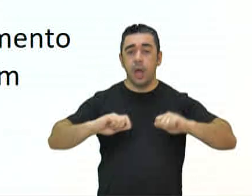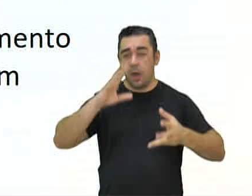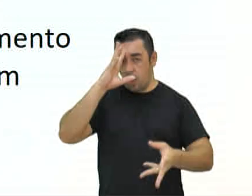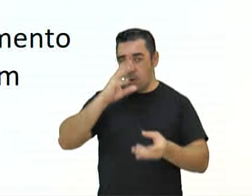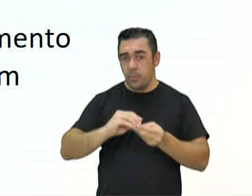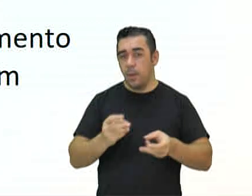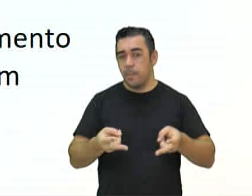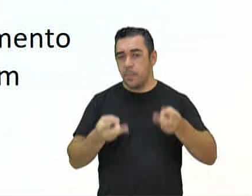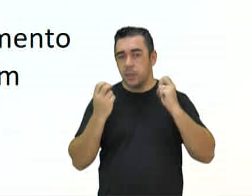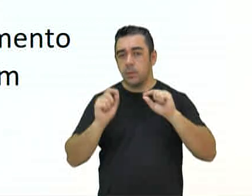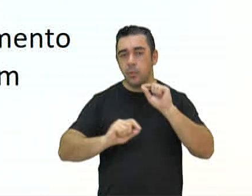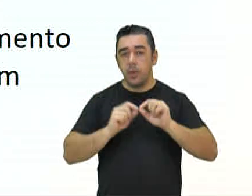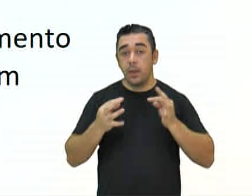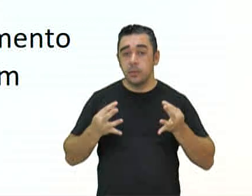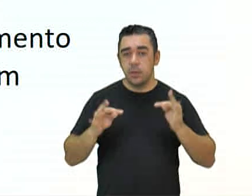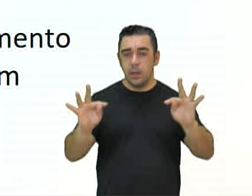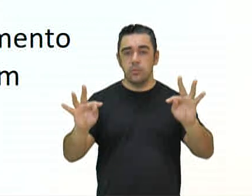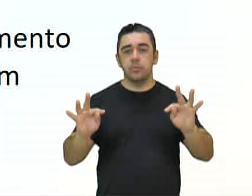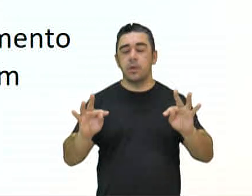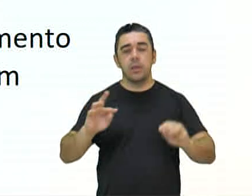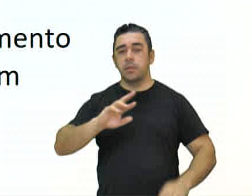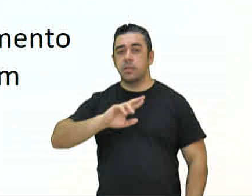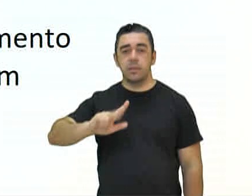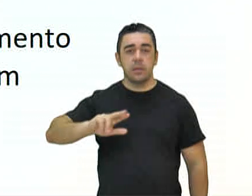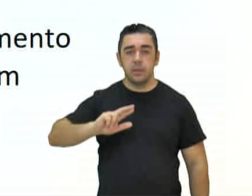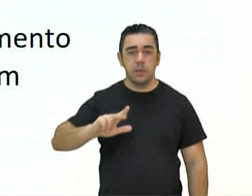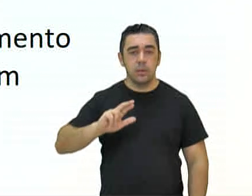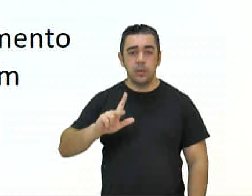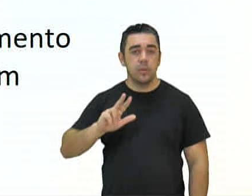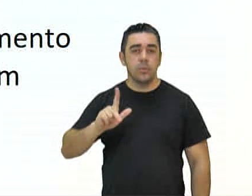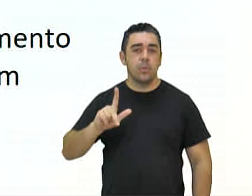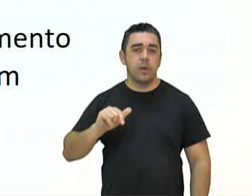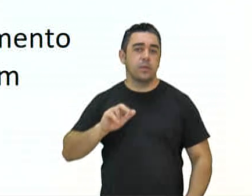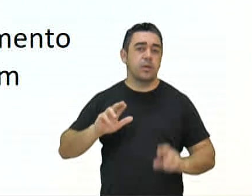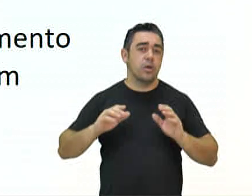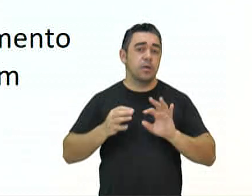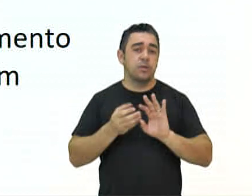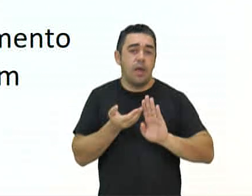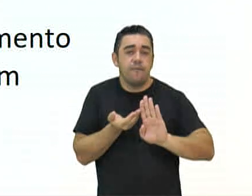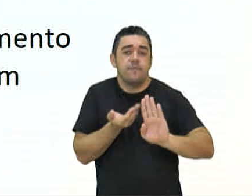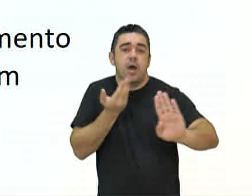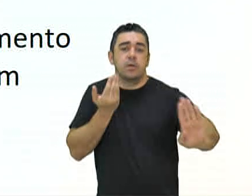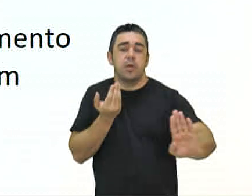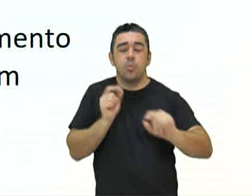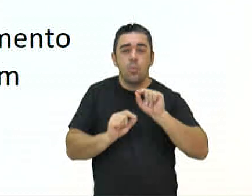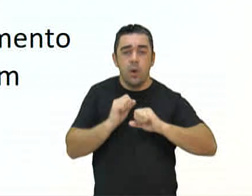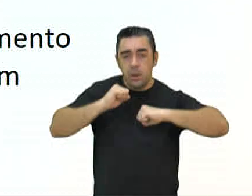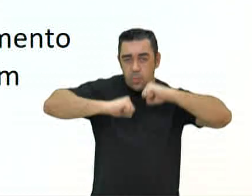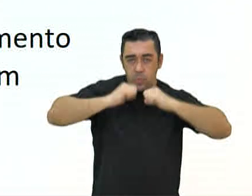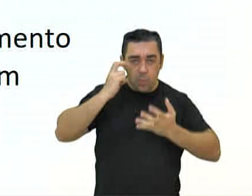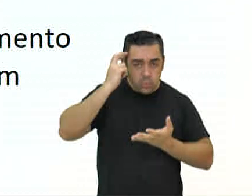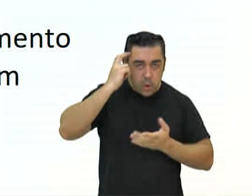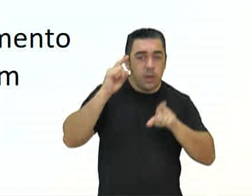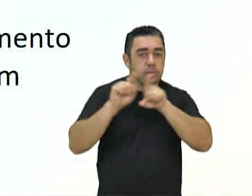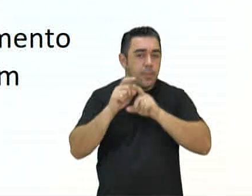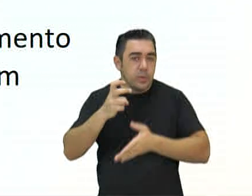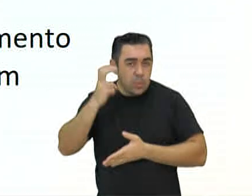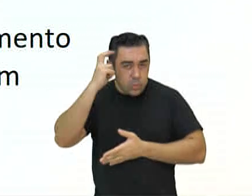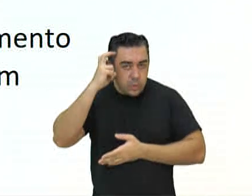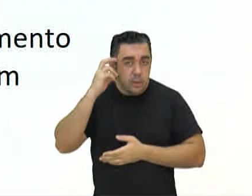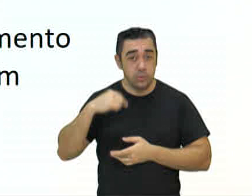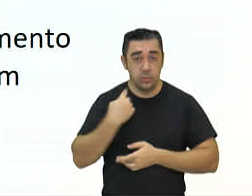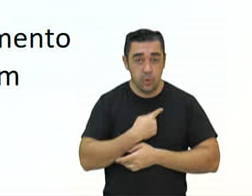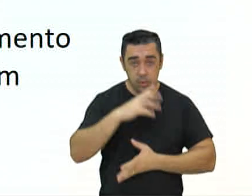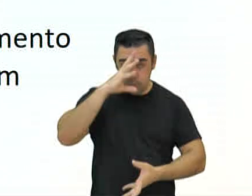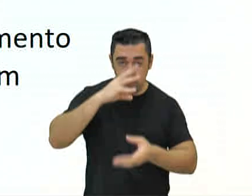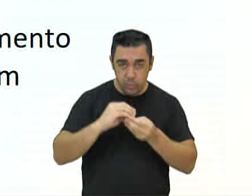perceba que a tecnologia não está apartada da produção cultural nem da cultura. Então, a gente só vai